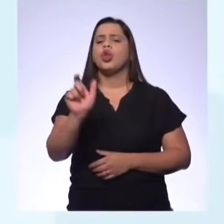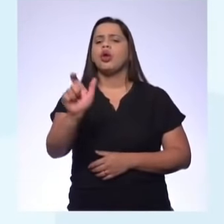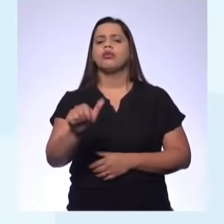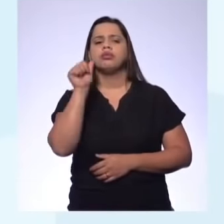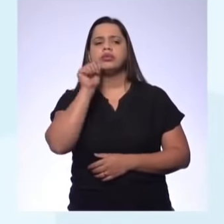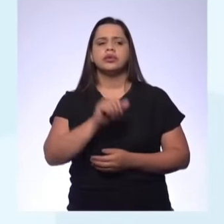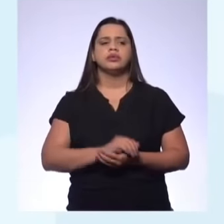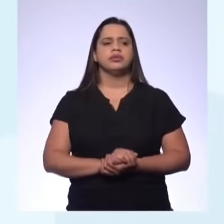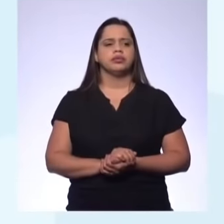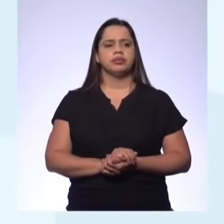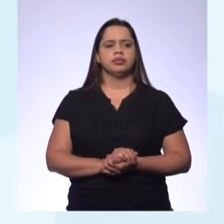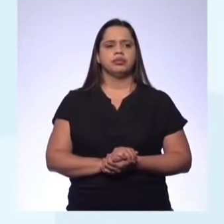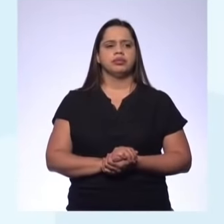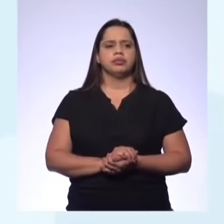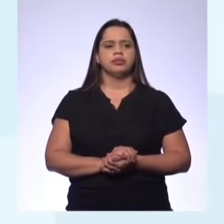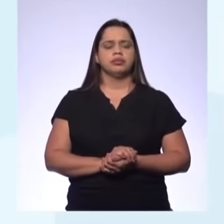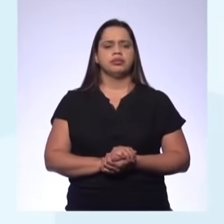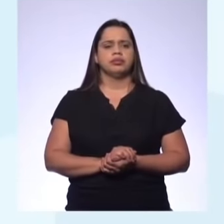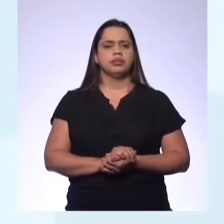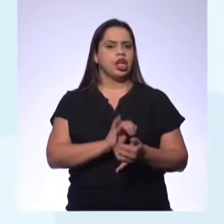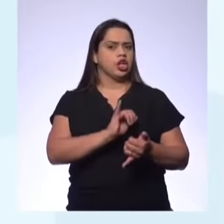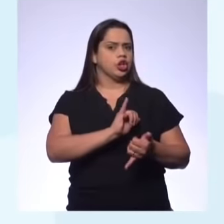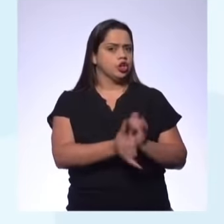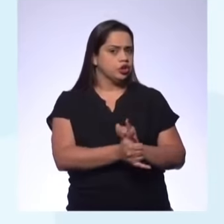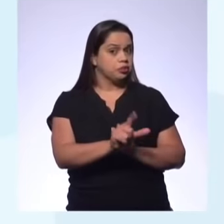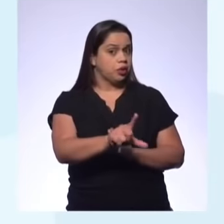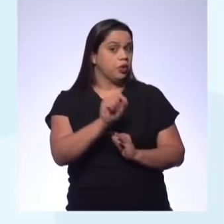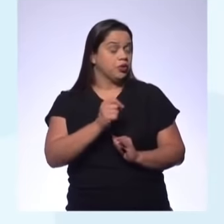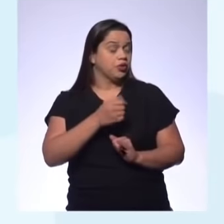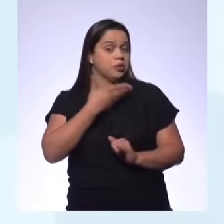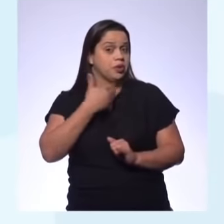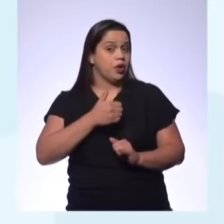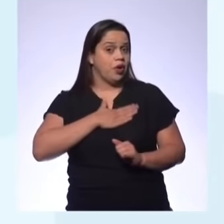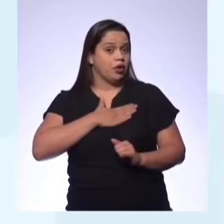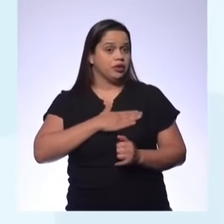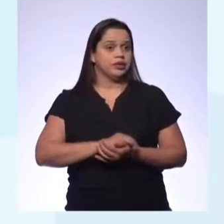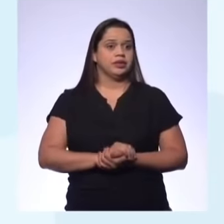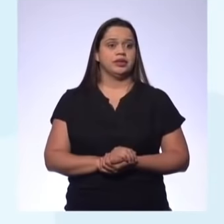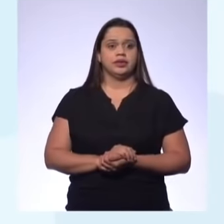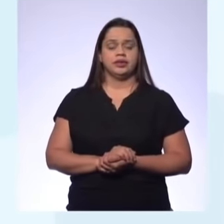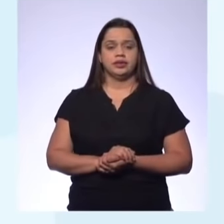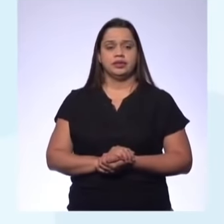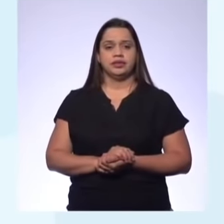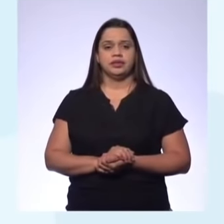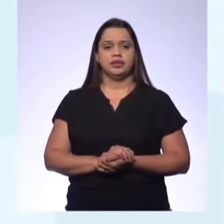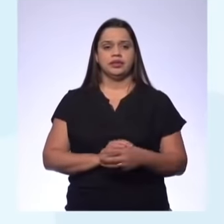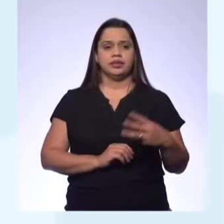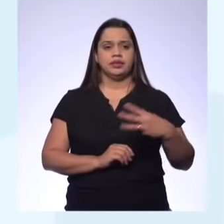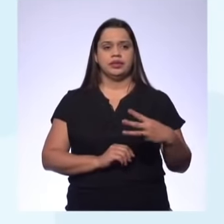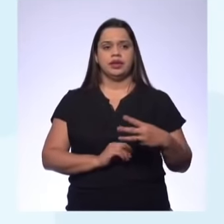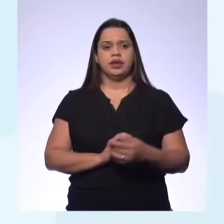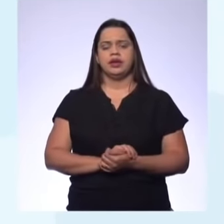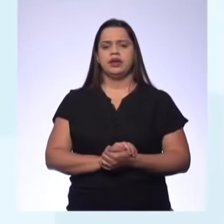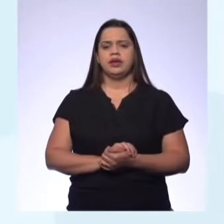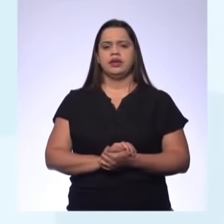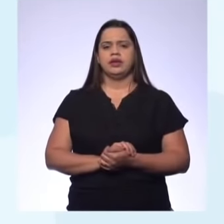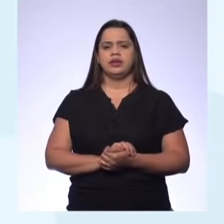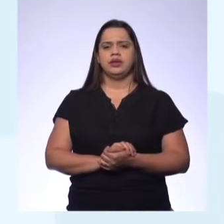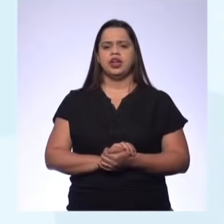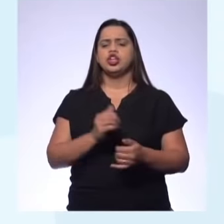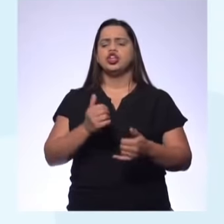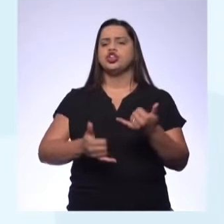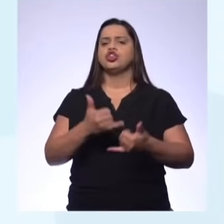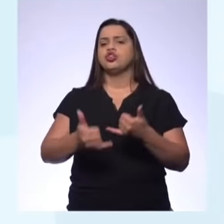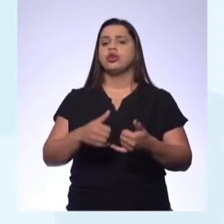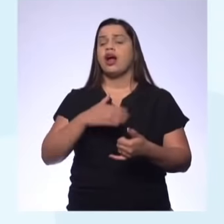What's your favorite Story Qual é o esporte favorito dela seu like to play very much o que ela gosta muito